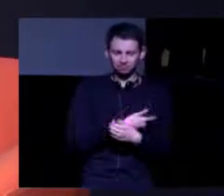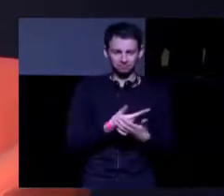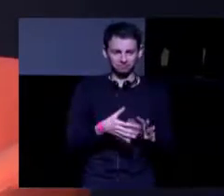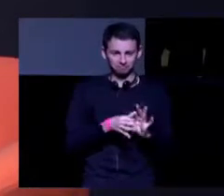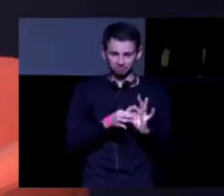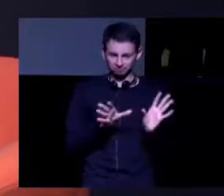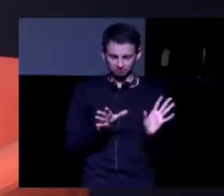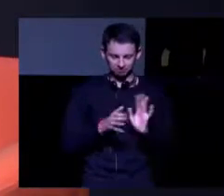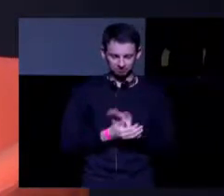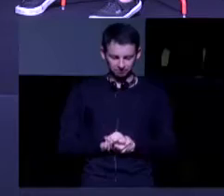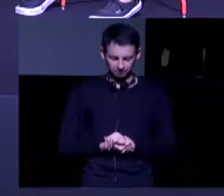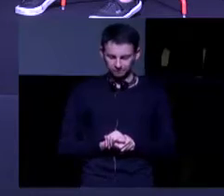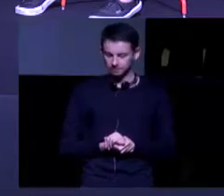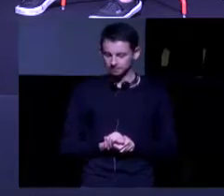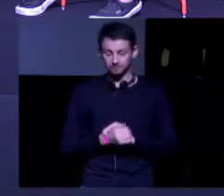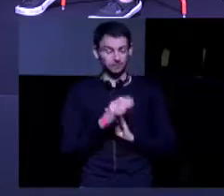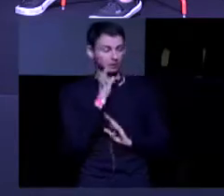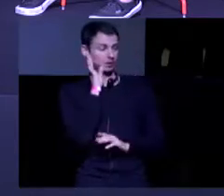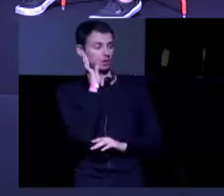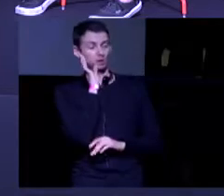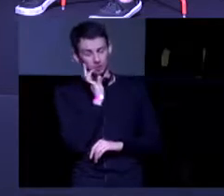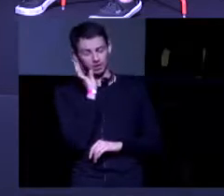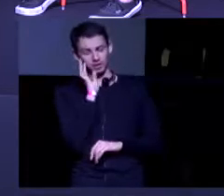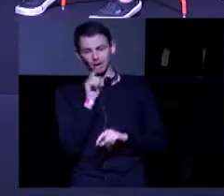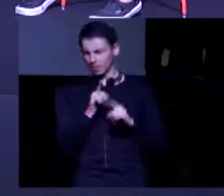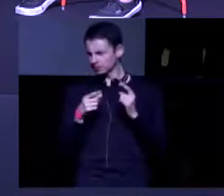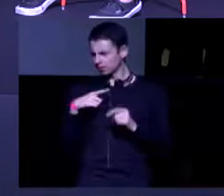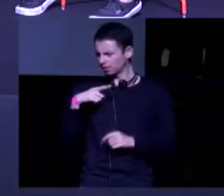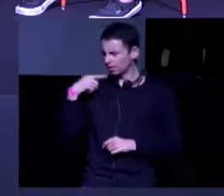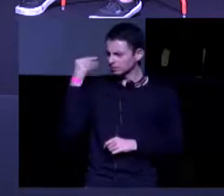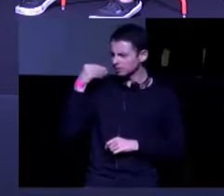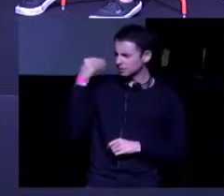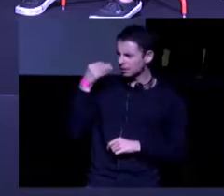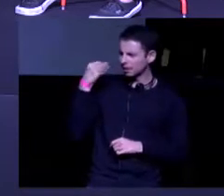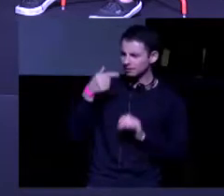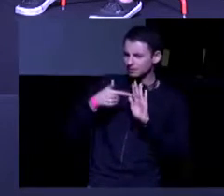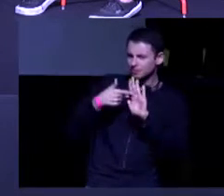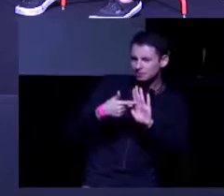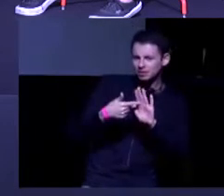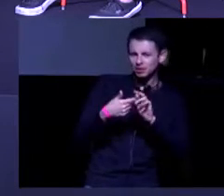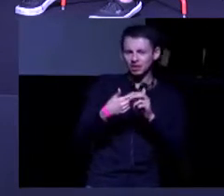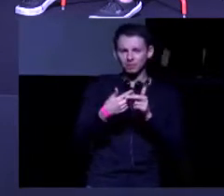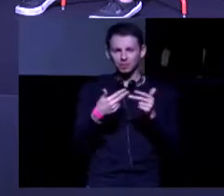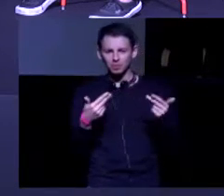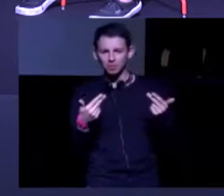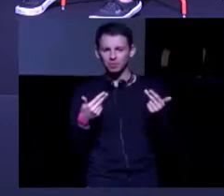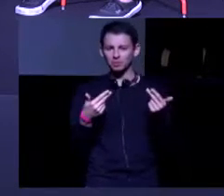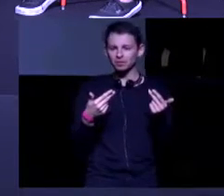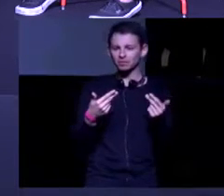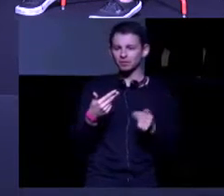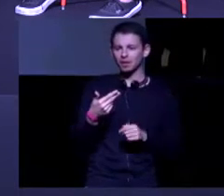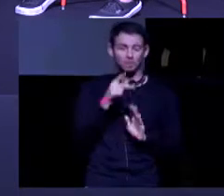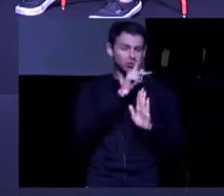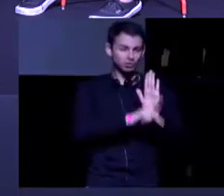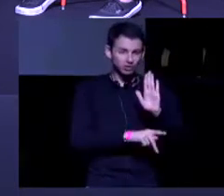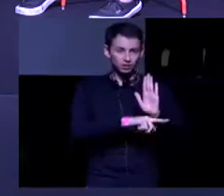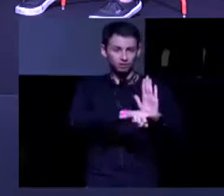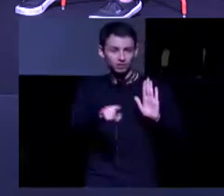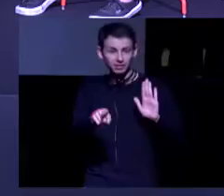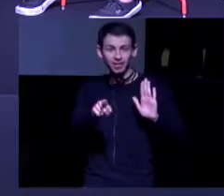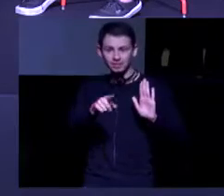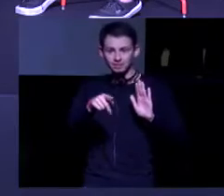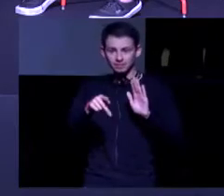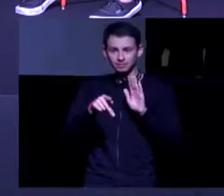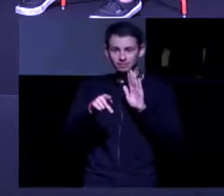Muito legal. E vocês têm algum caso interessante para trazer para a galera também, assim, de algum projeto que vocês fizeram,